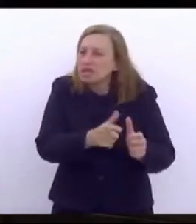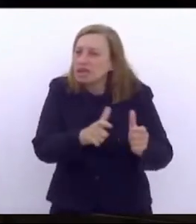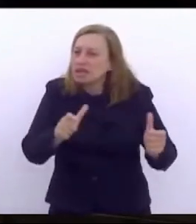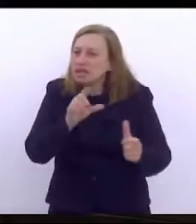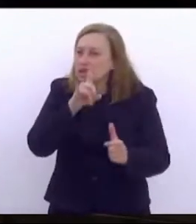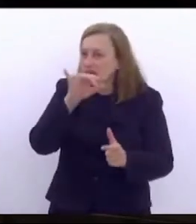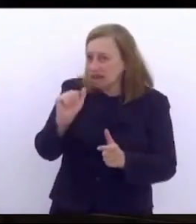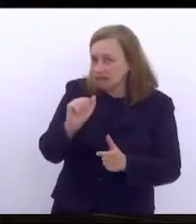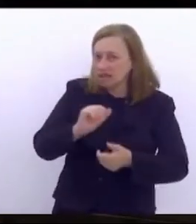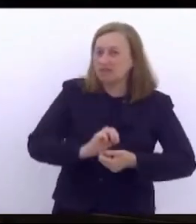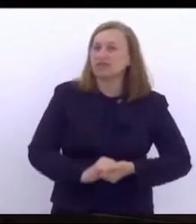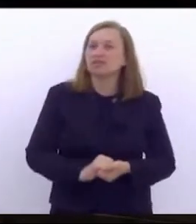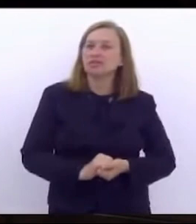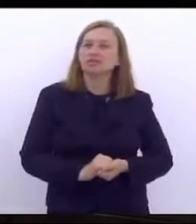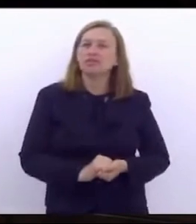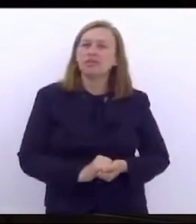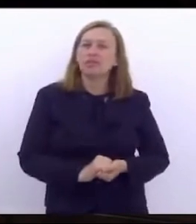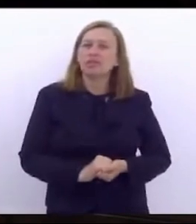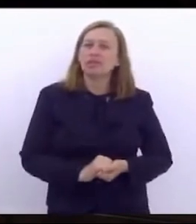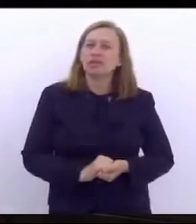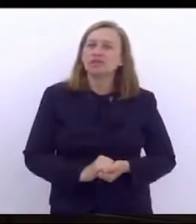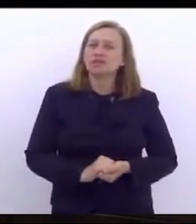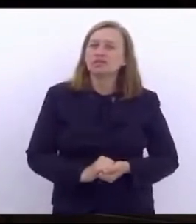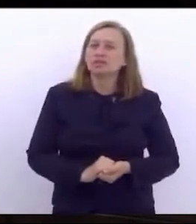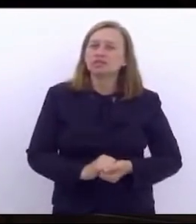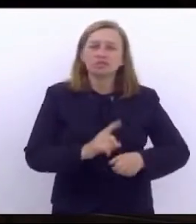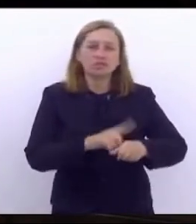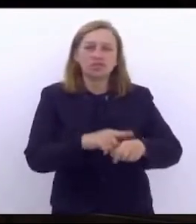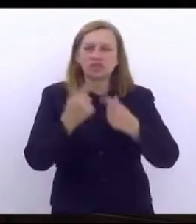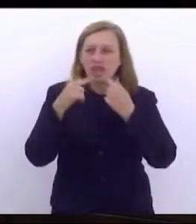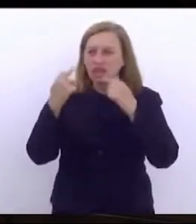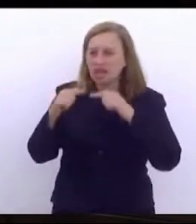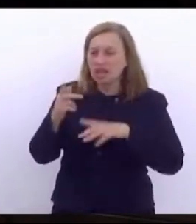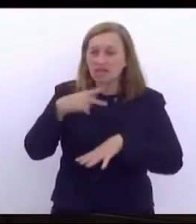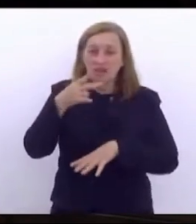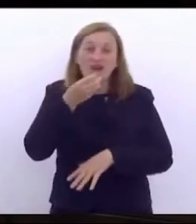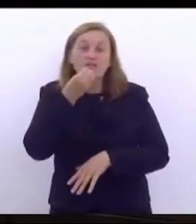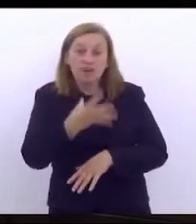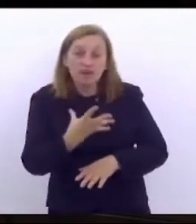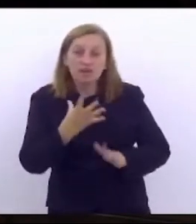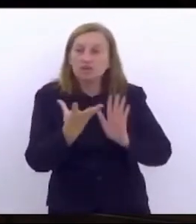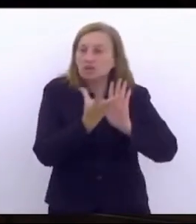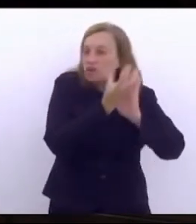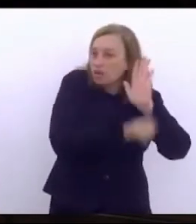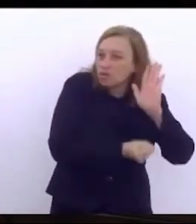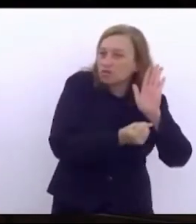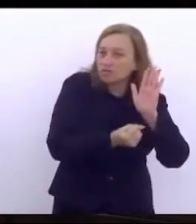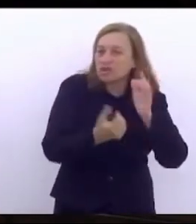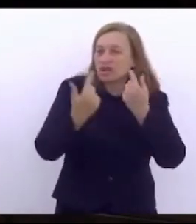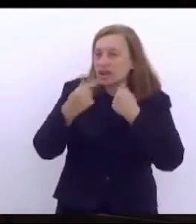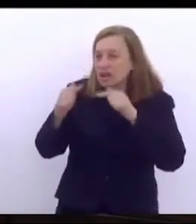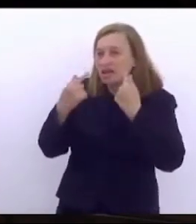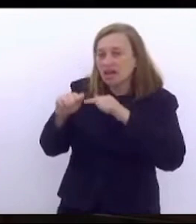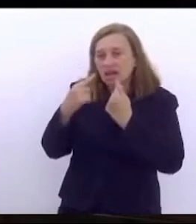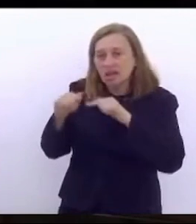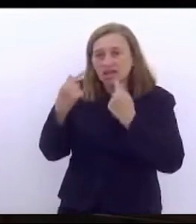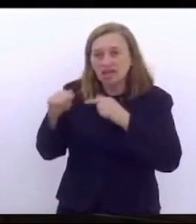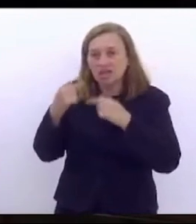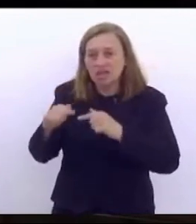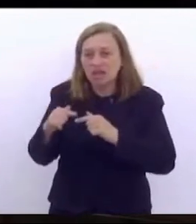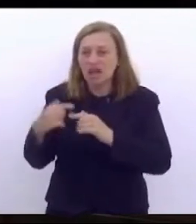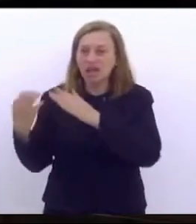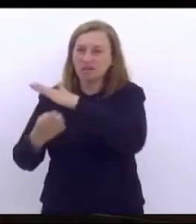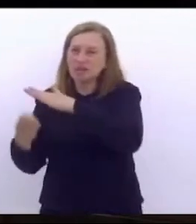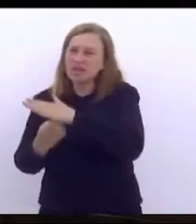né, ele, depois de um tempo, por conta de críticas, né, já que ele falava tão bem do aborto, começaram a criticar, mas isso é a